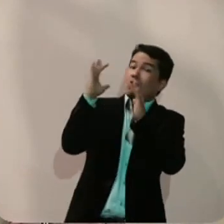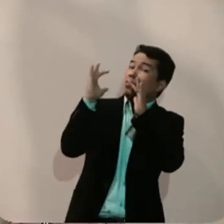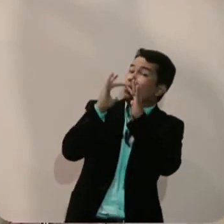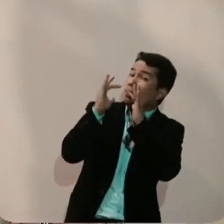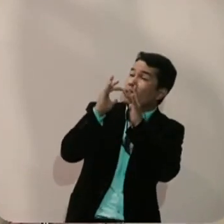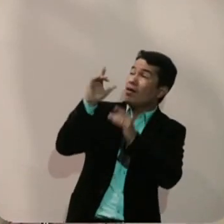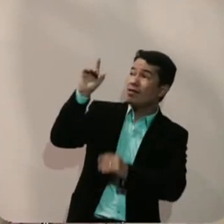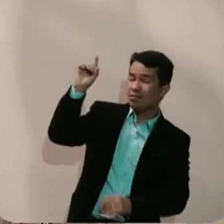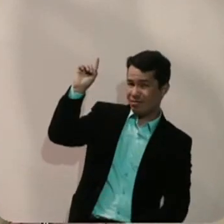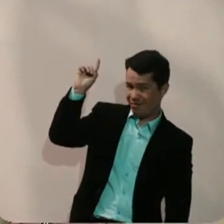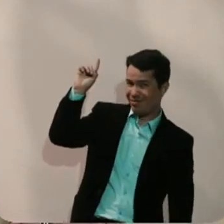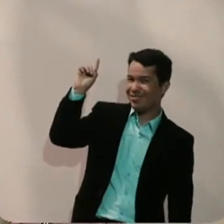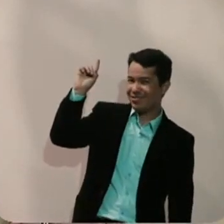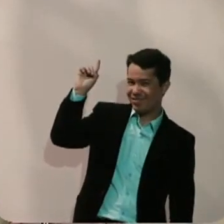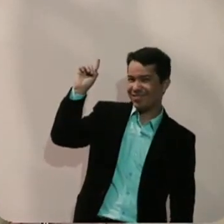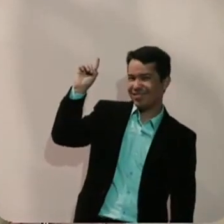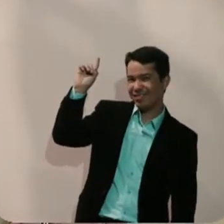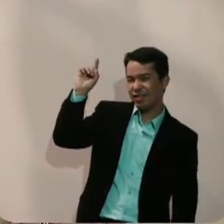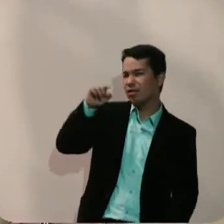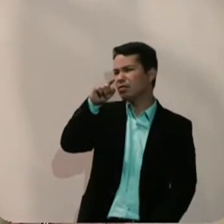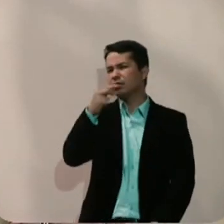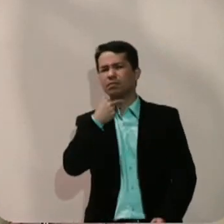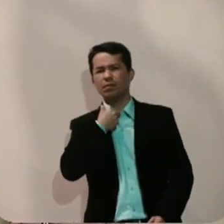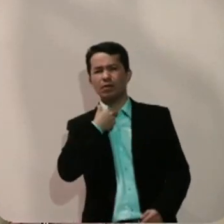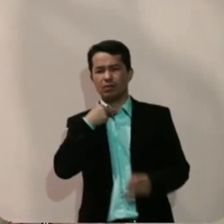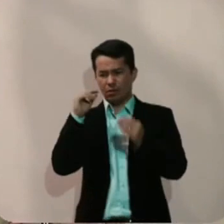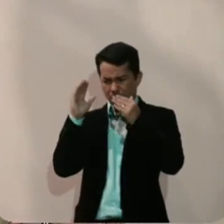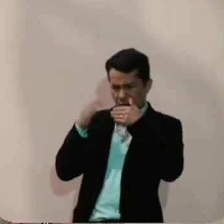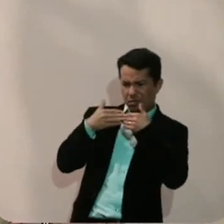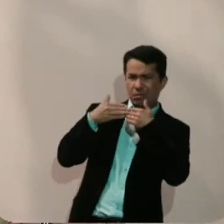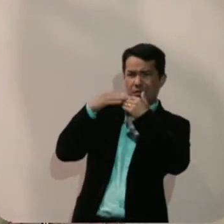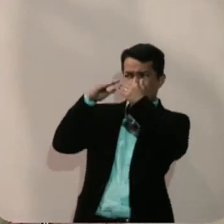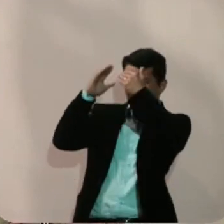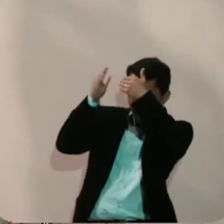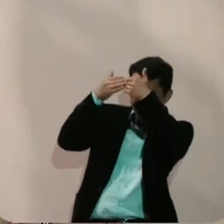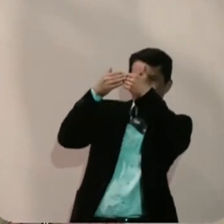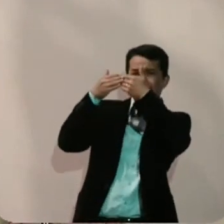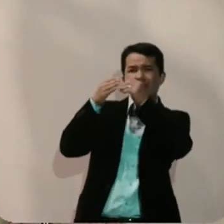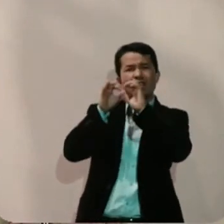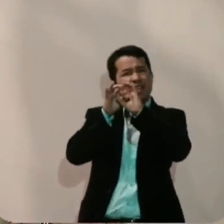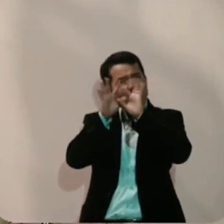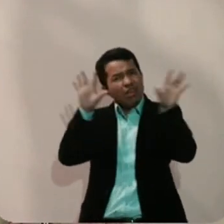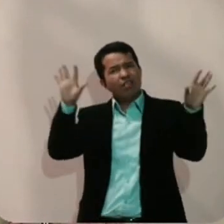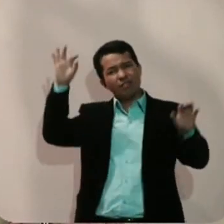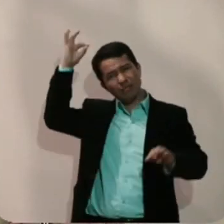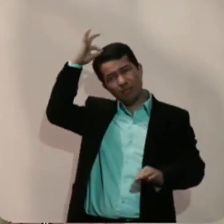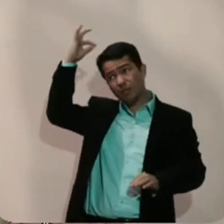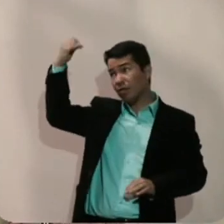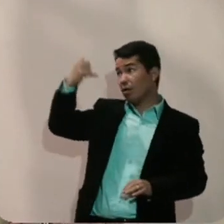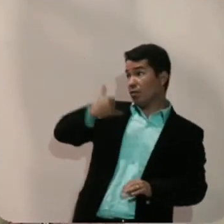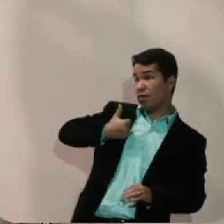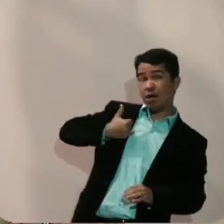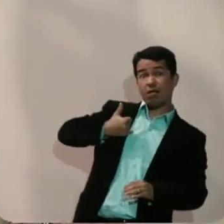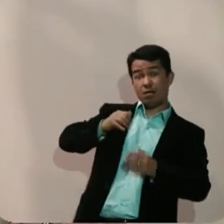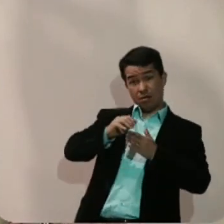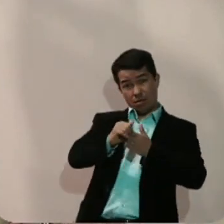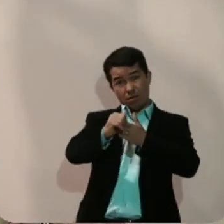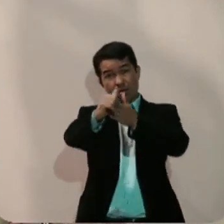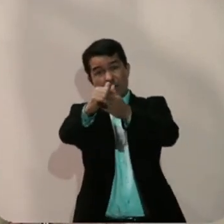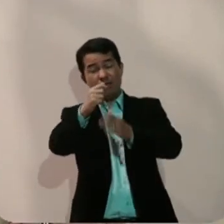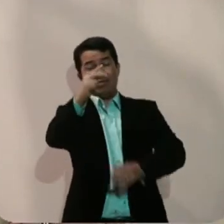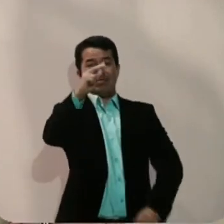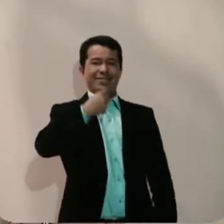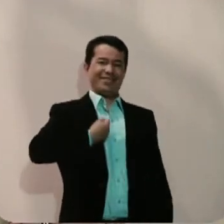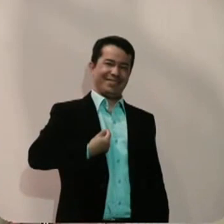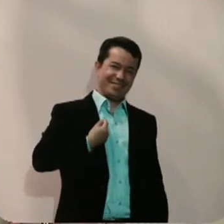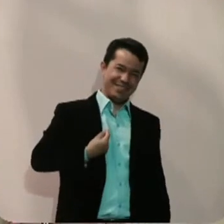Não endureça o seu coração, deixa o Espírito Santo tocar a tua vida, guiar os seus passos. E sabe, quando a gente